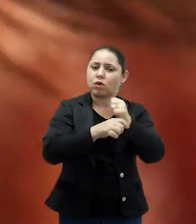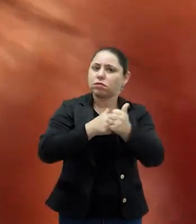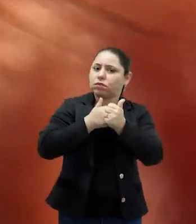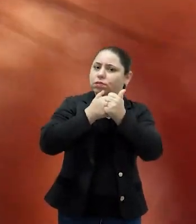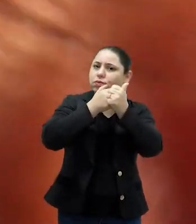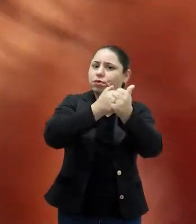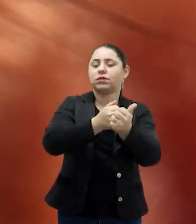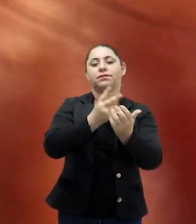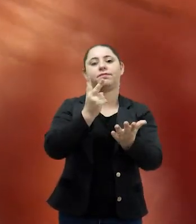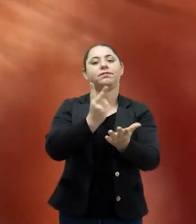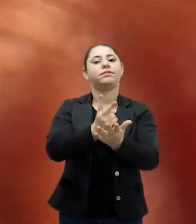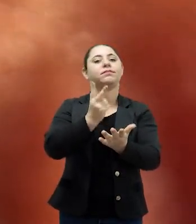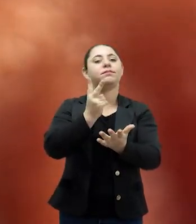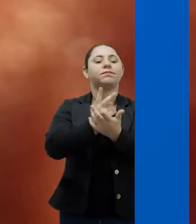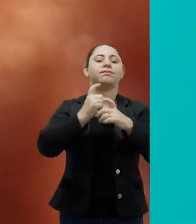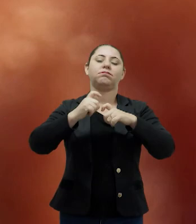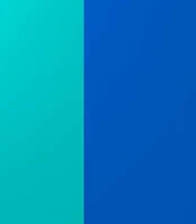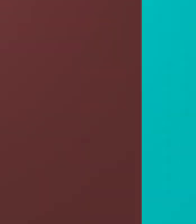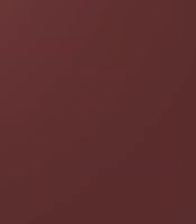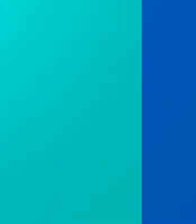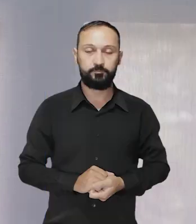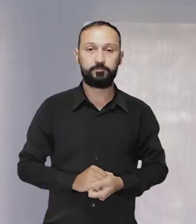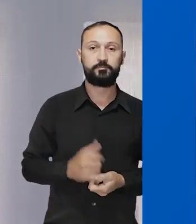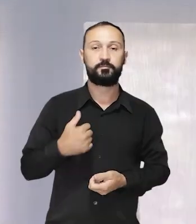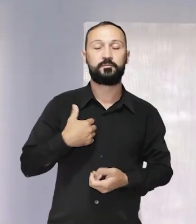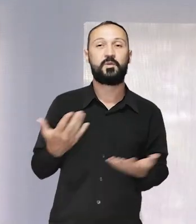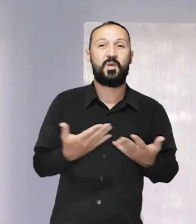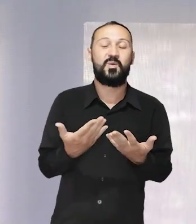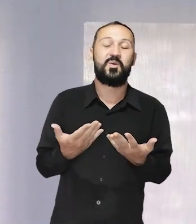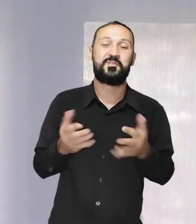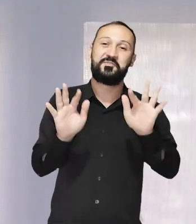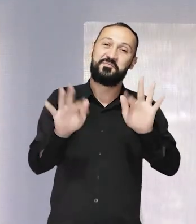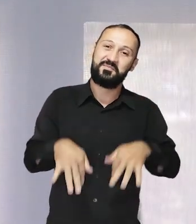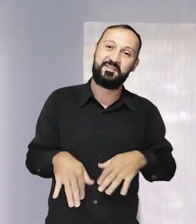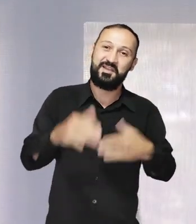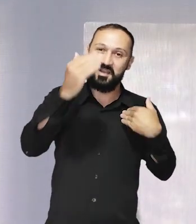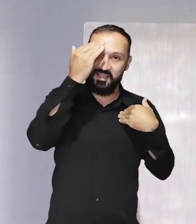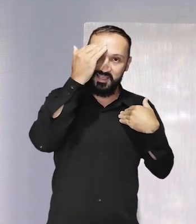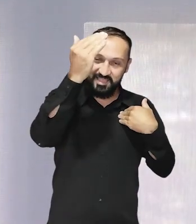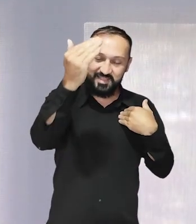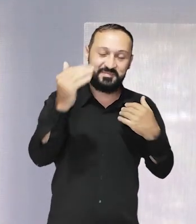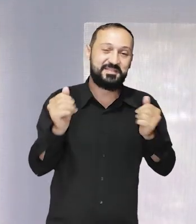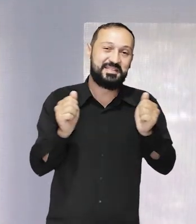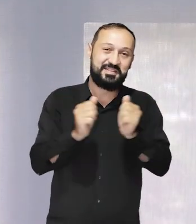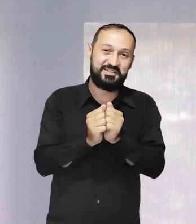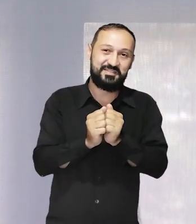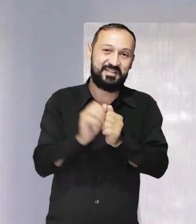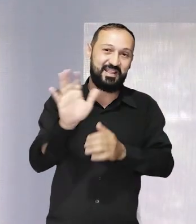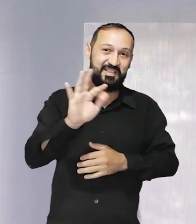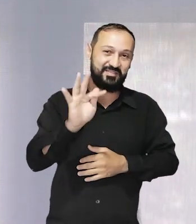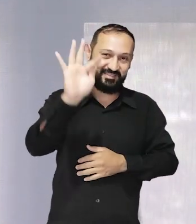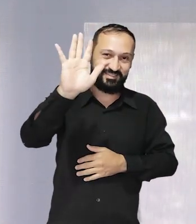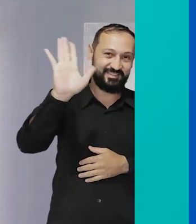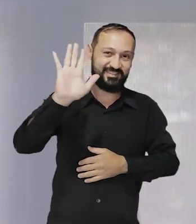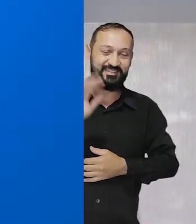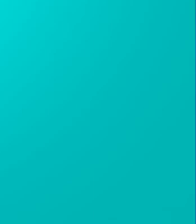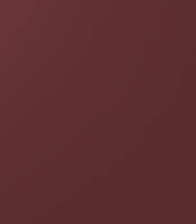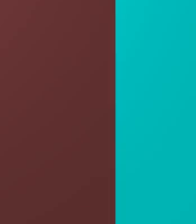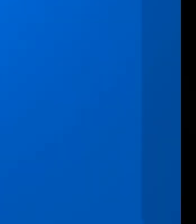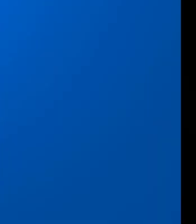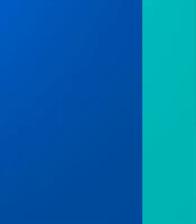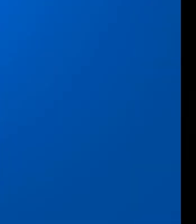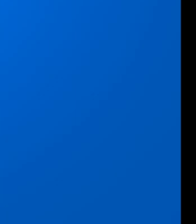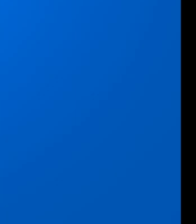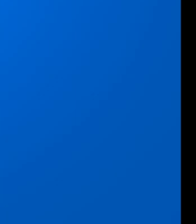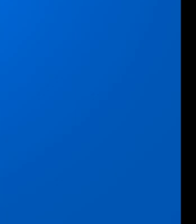acompanhamento mais frequente do oftalmologista. Eu vou ficando por aqui e agradeço pela sua companhia. Até a próxima edição.